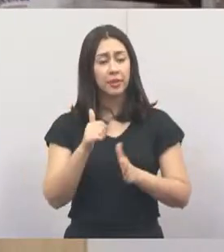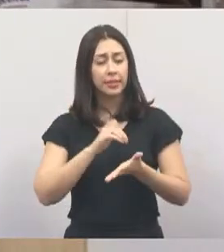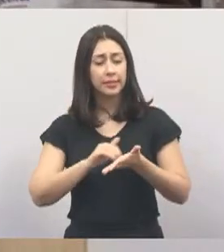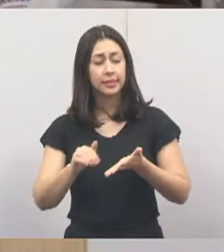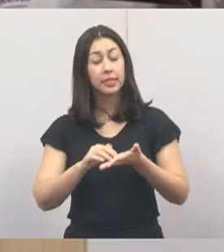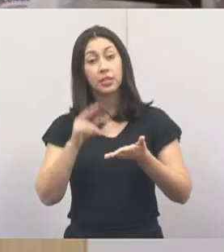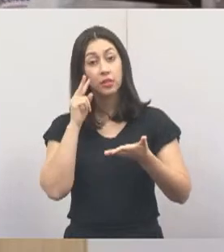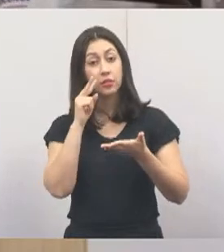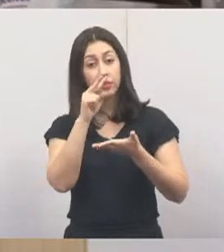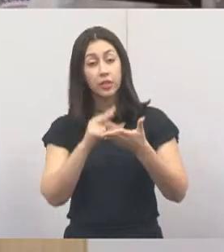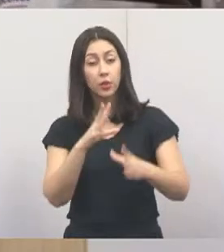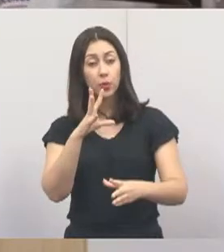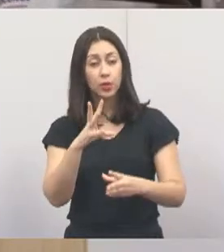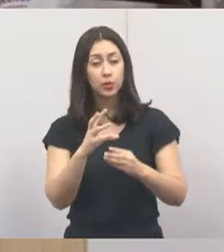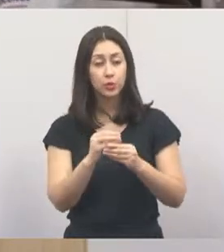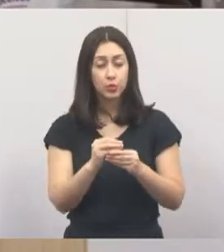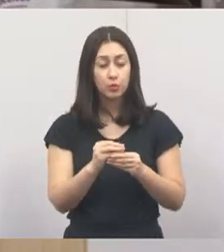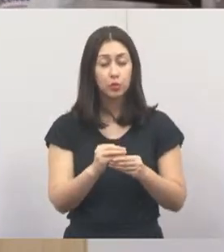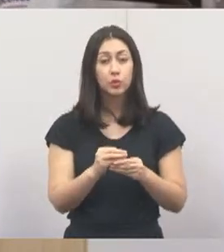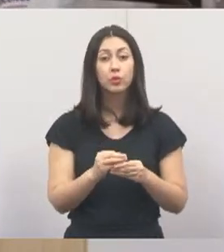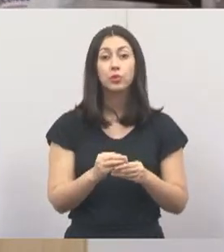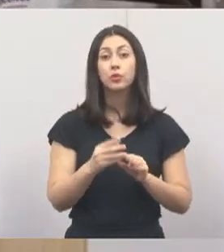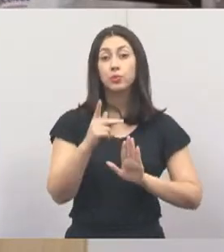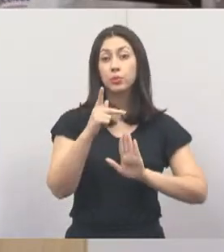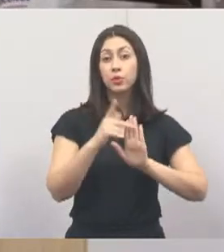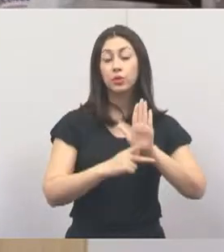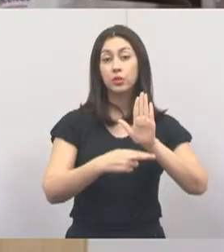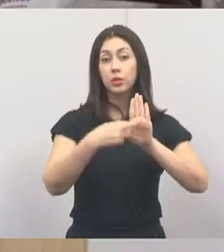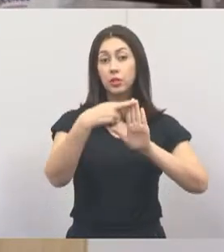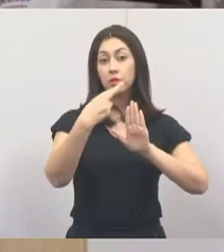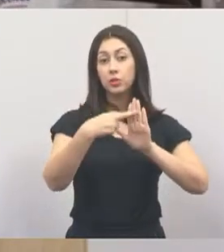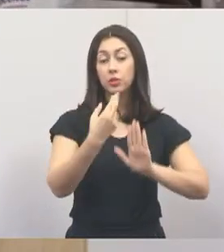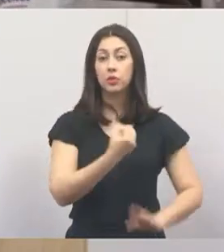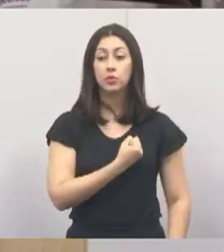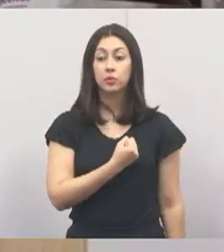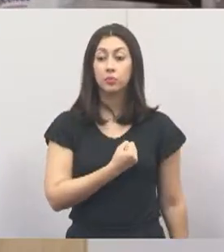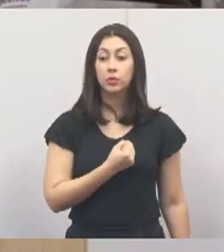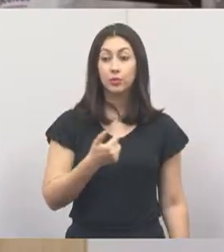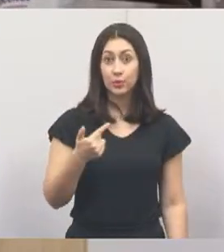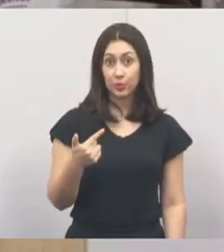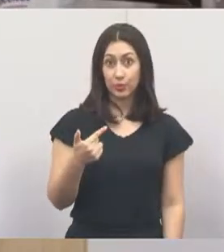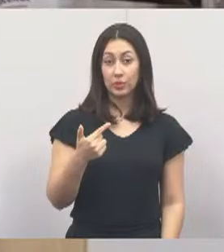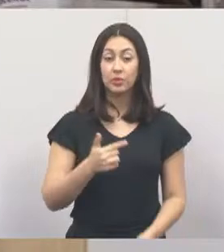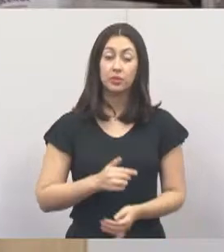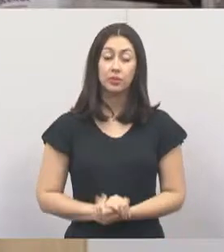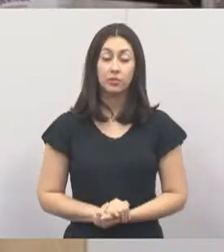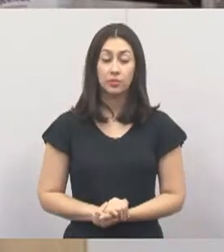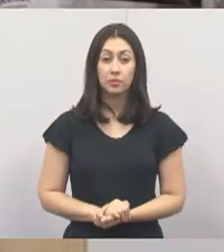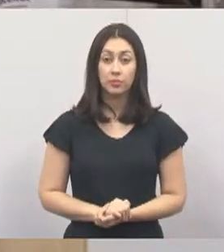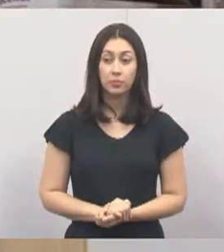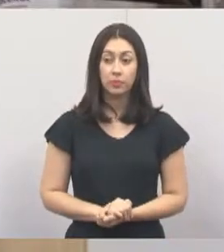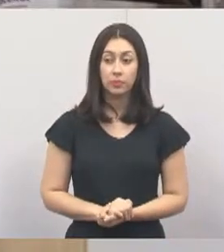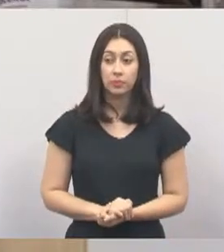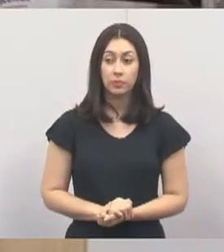leitura do resumo também do projeto de resolução número 02.